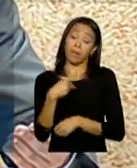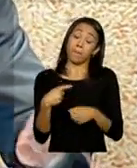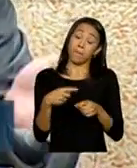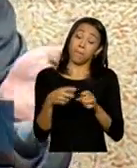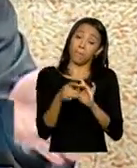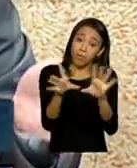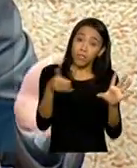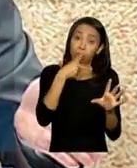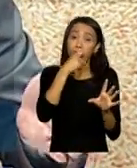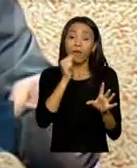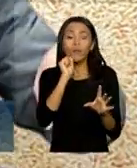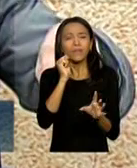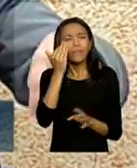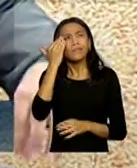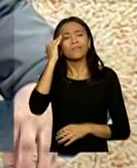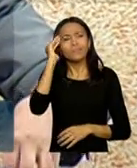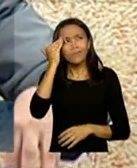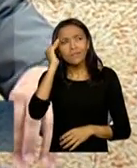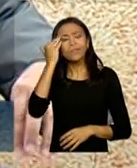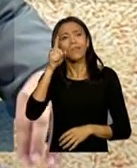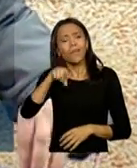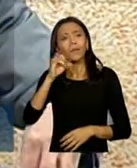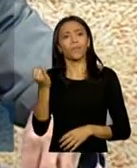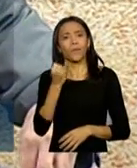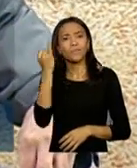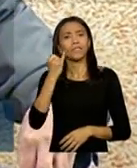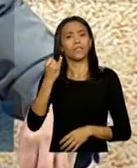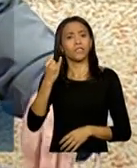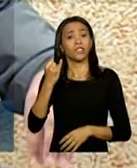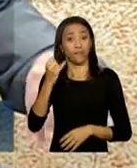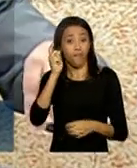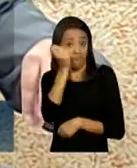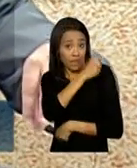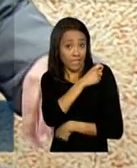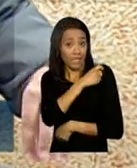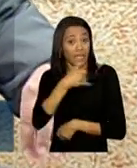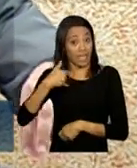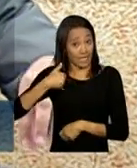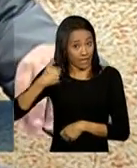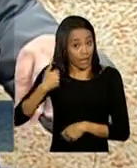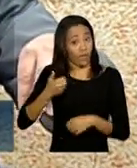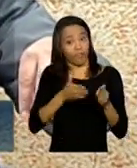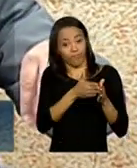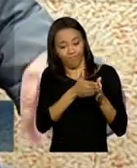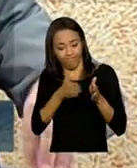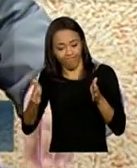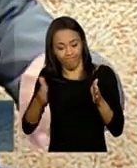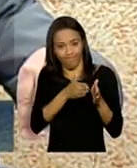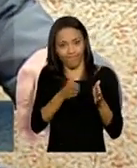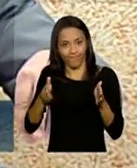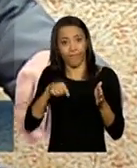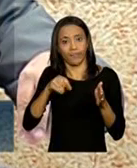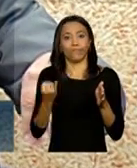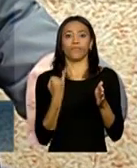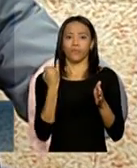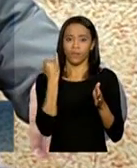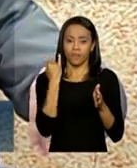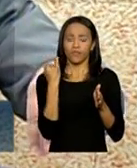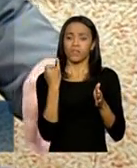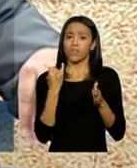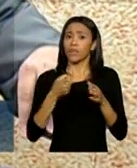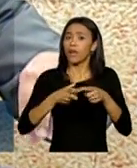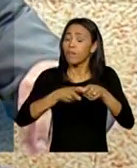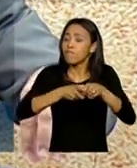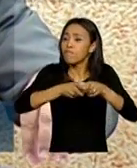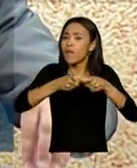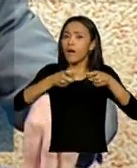entendam a importância da vacinação o por vacinar nessa faixa etária que é uma faixa etária onde não temos na na grande maioria dos